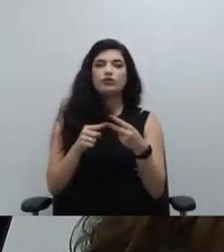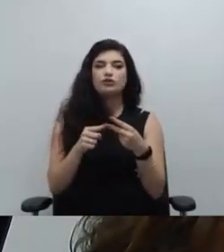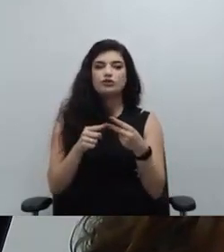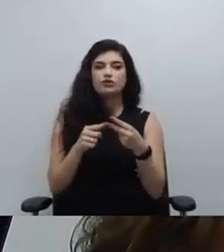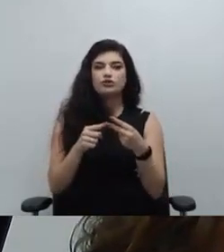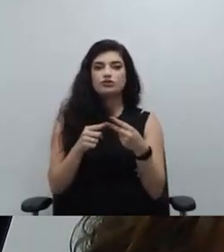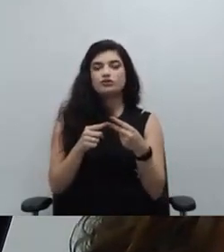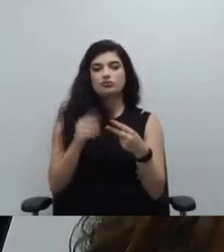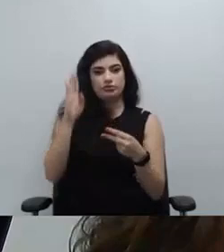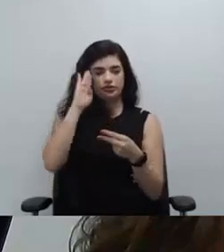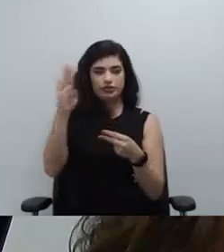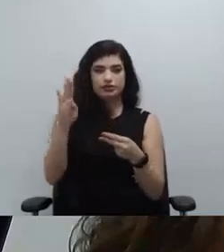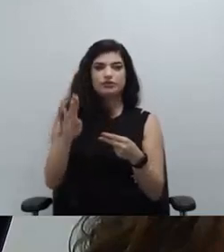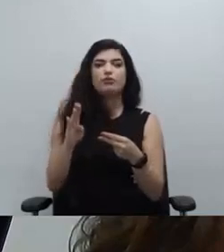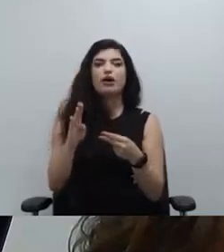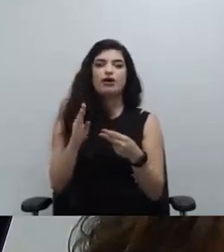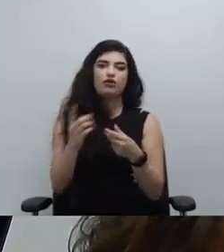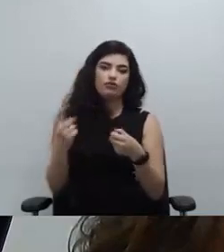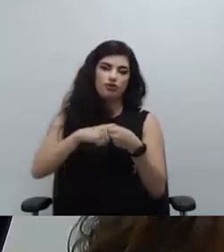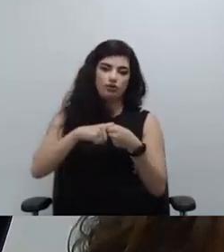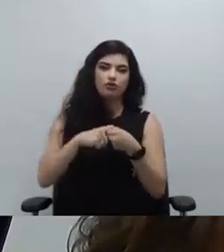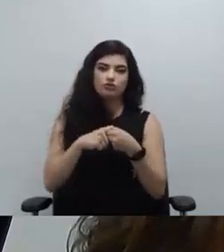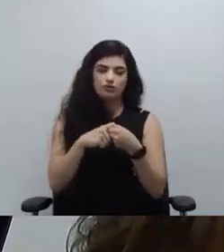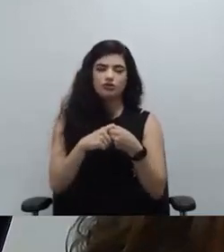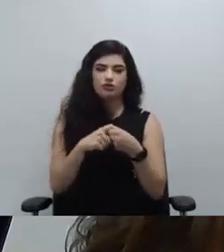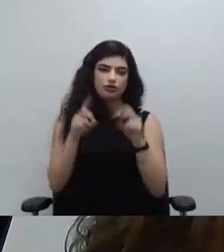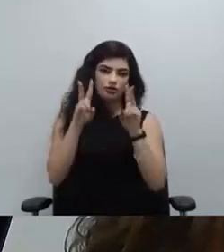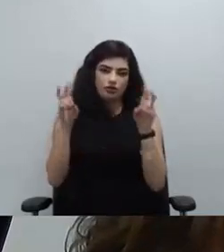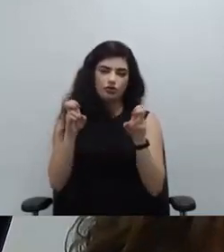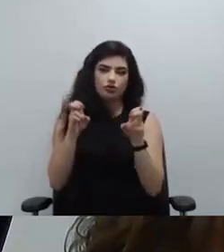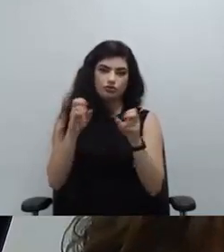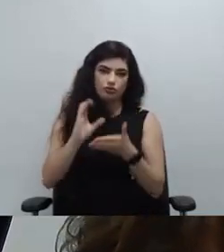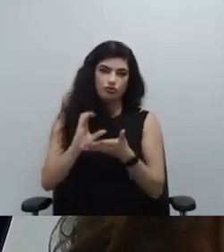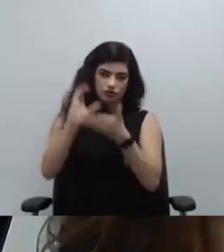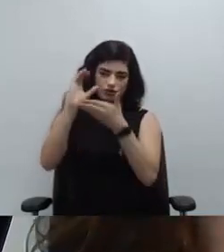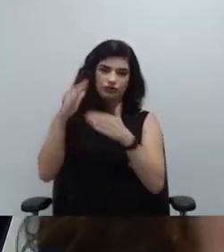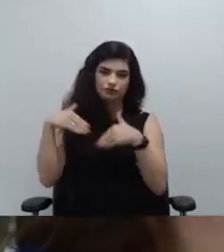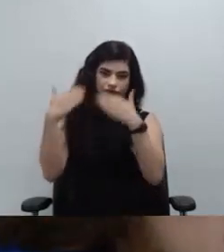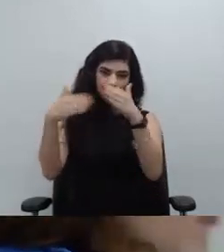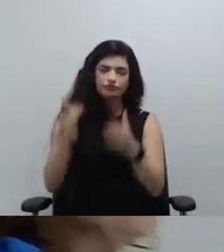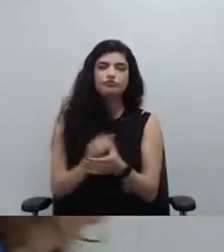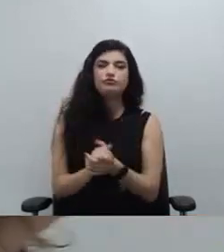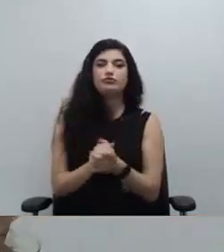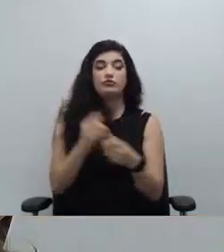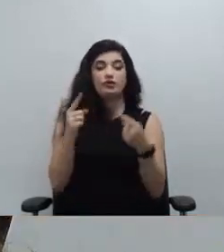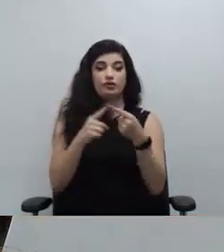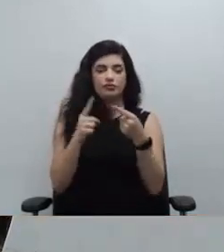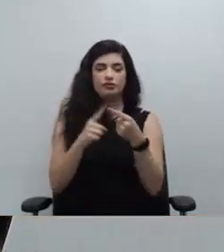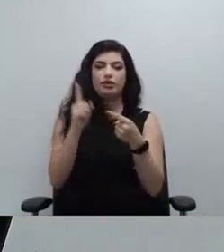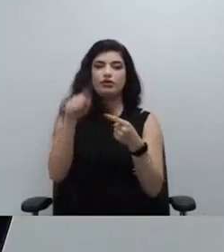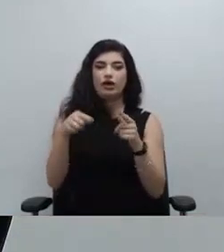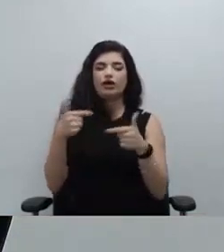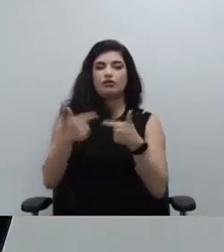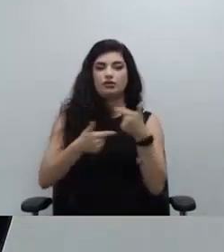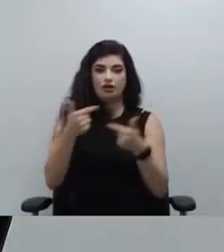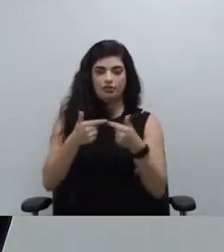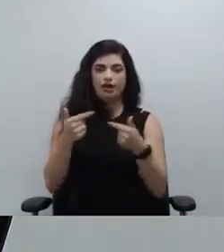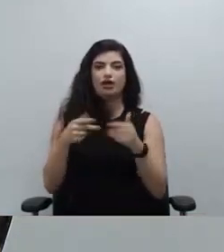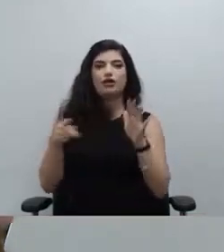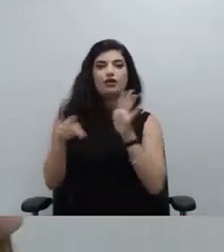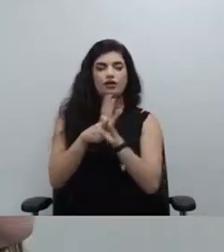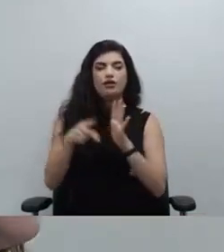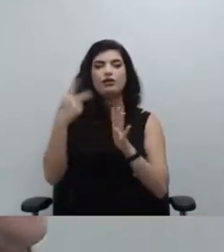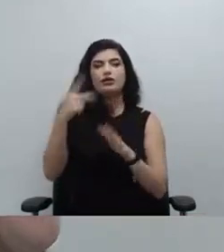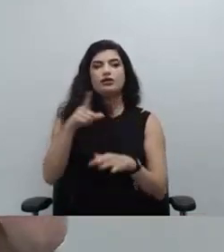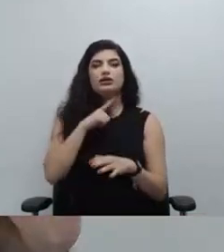das devolutivas da ouvidoria e do seu conselho consultivo. A primeira delas é a interiorização e a regionalização